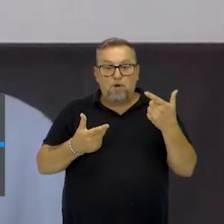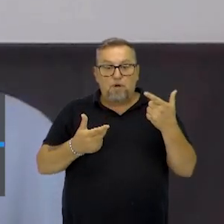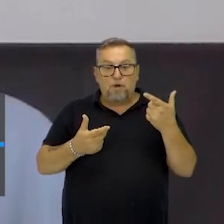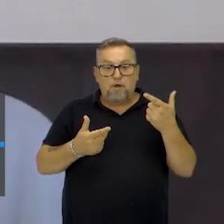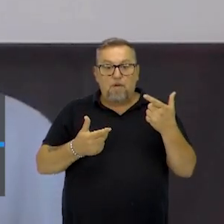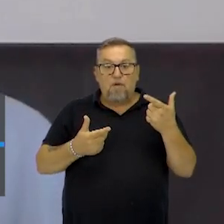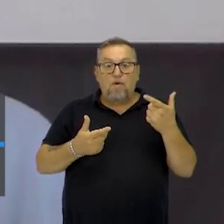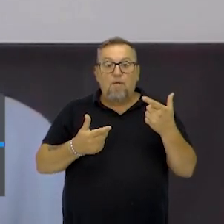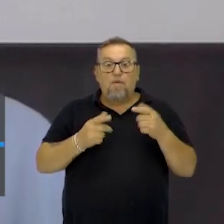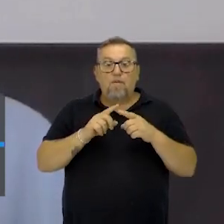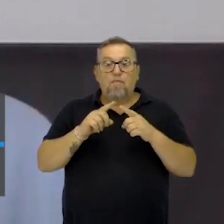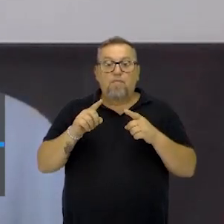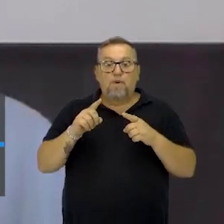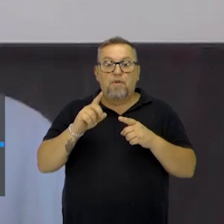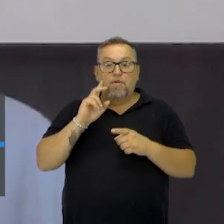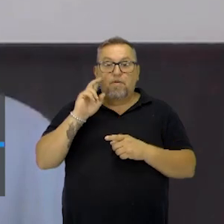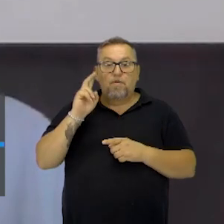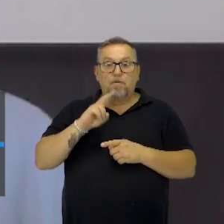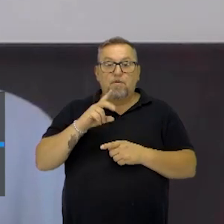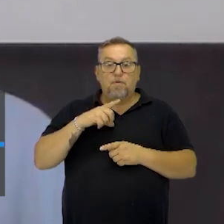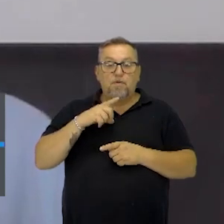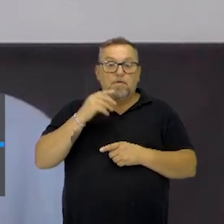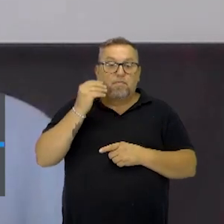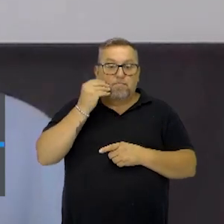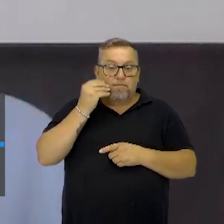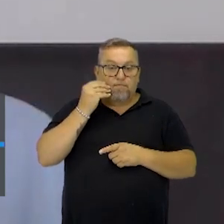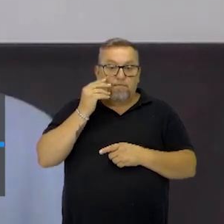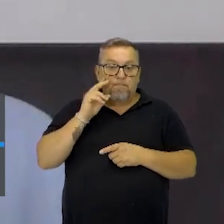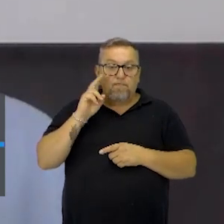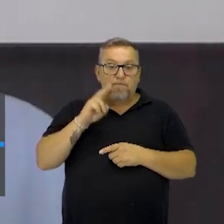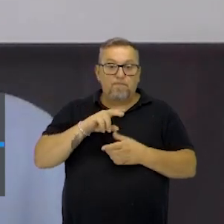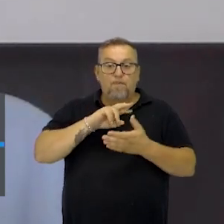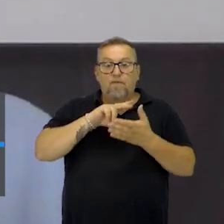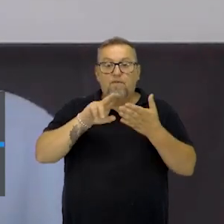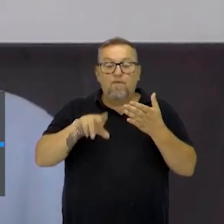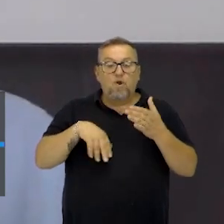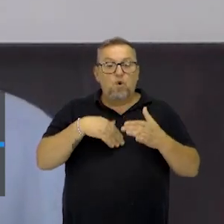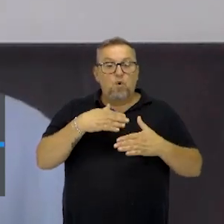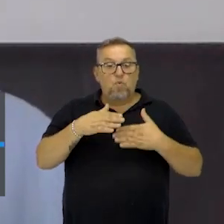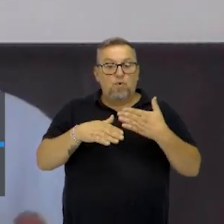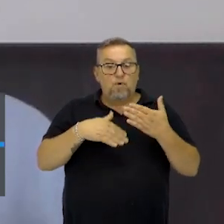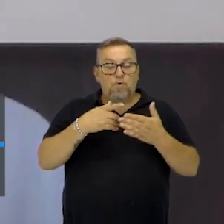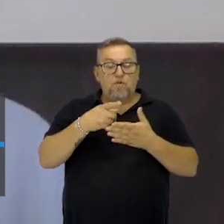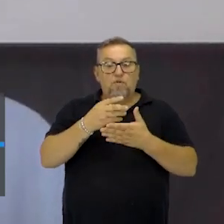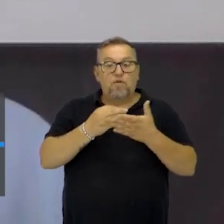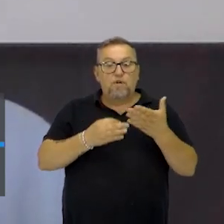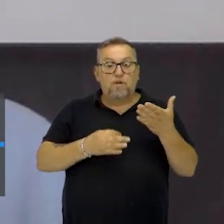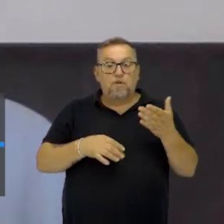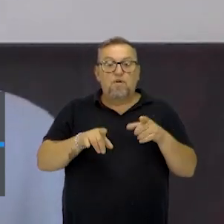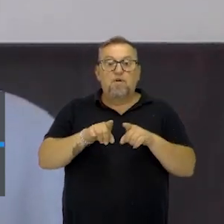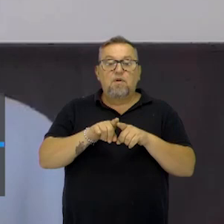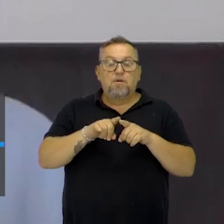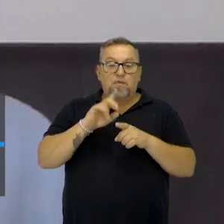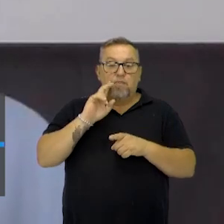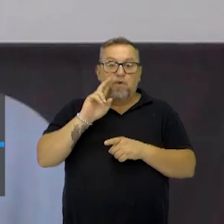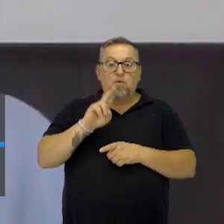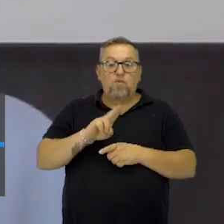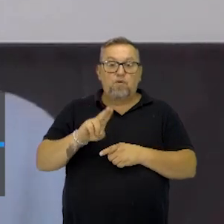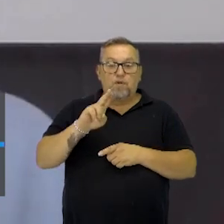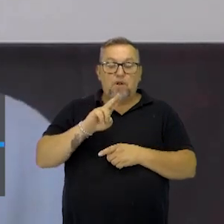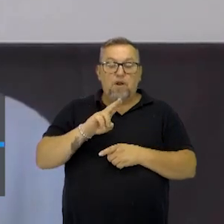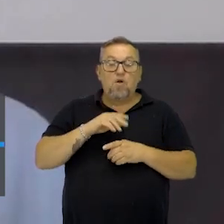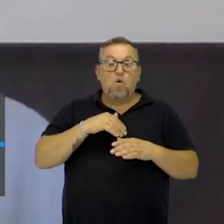né? Para textualizar. Vamos recorrer a vários processos de textualização para organizar esse texto. Um